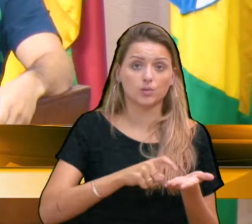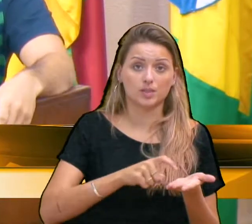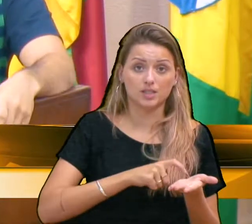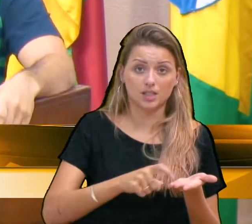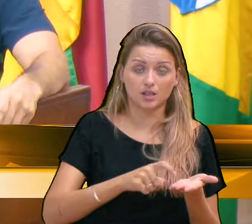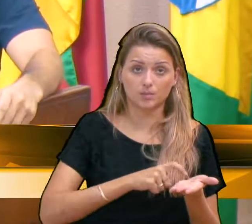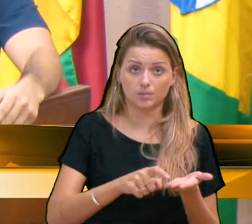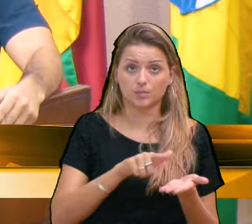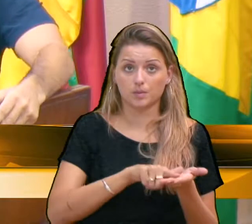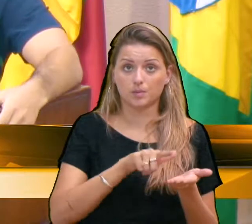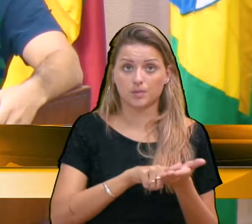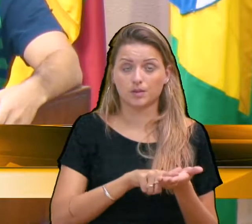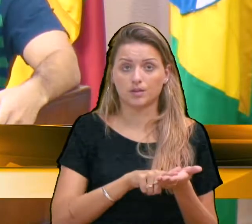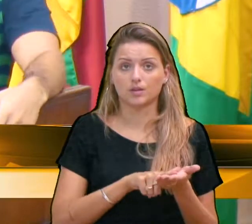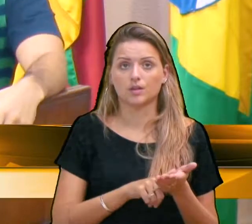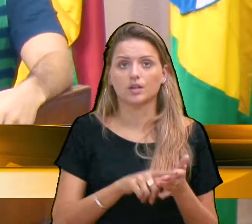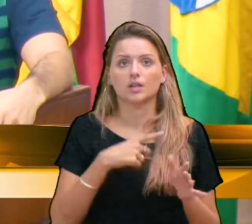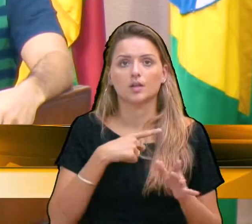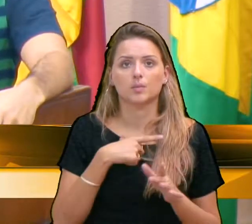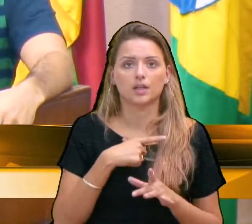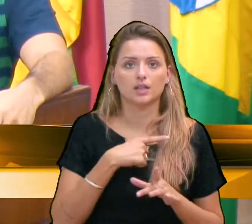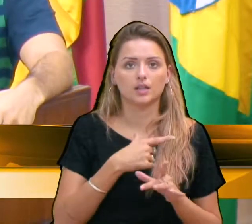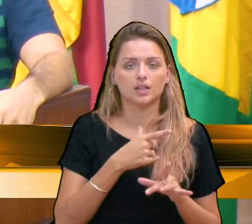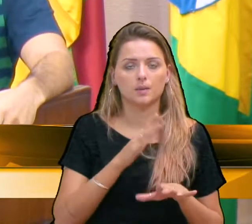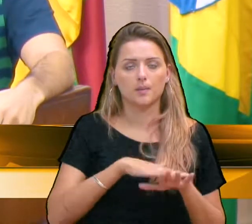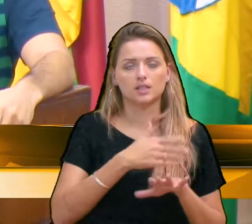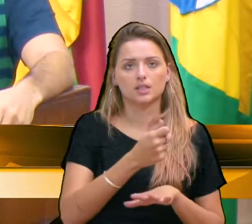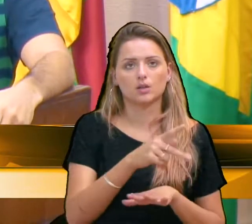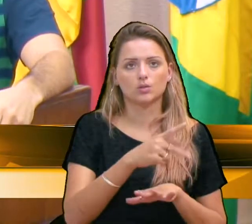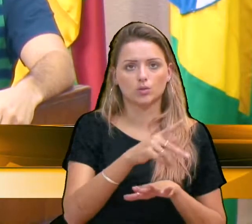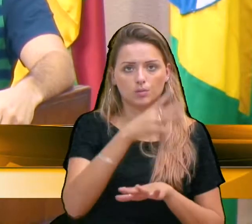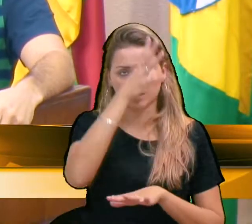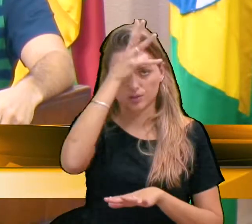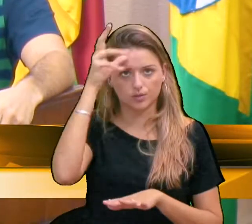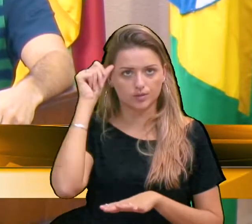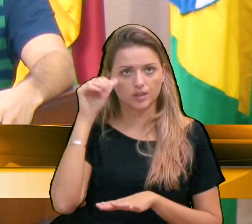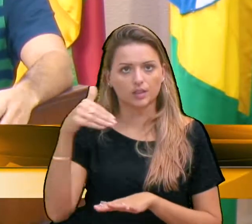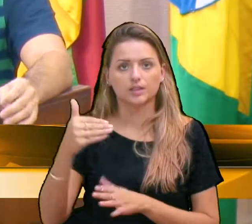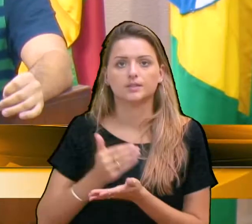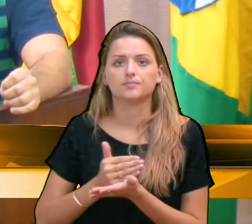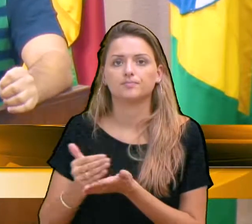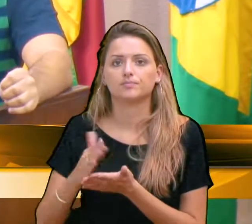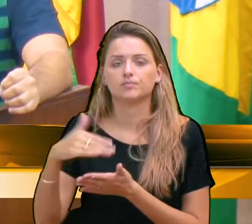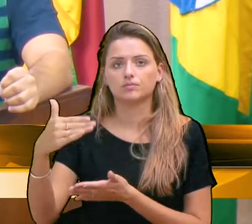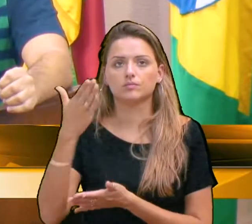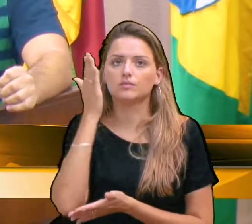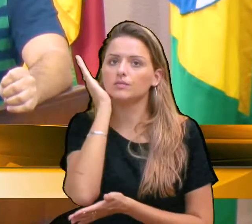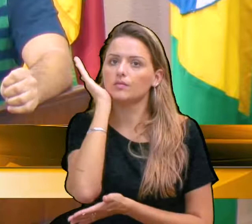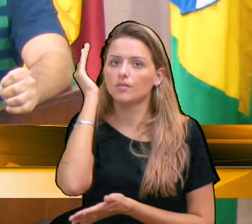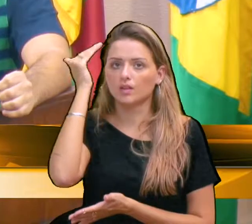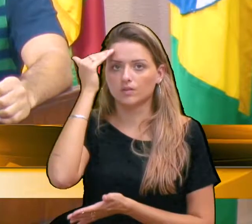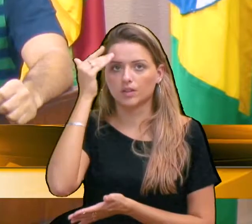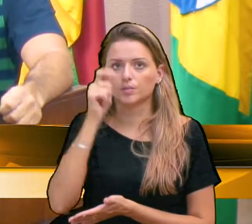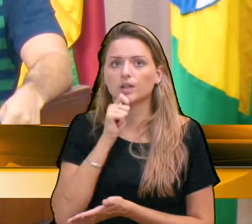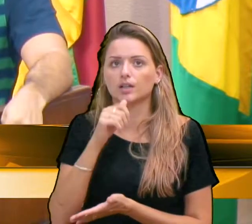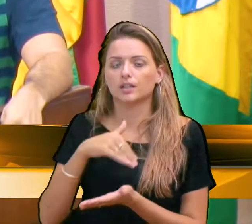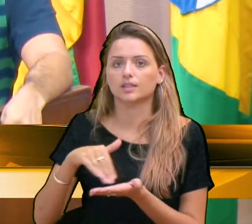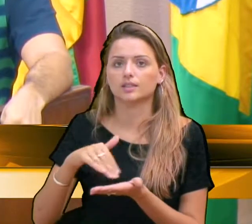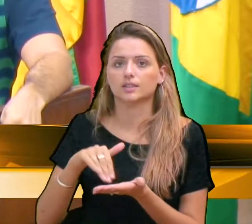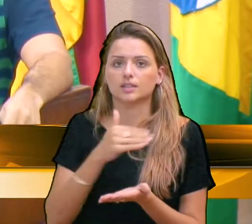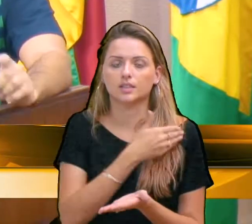informatizar a Prefeitura de Caxias do Sul. E começou quando o secretário Felipe Grêmio Maia era secretário de